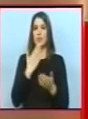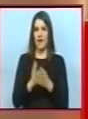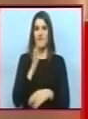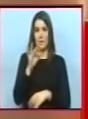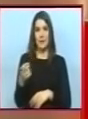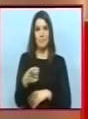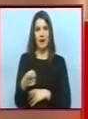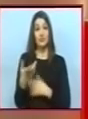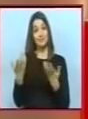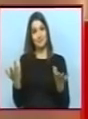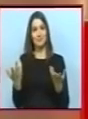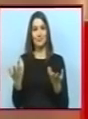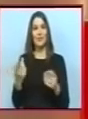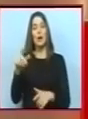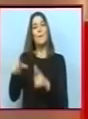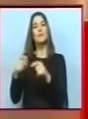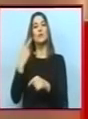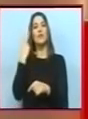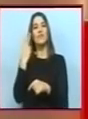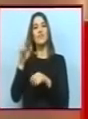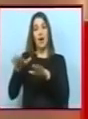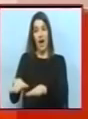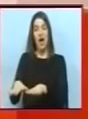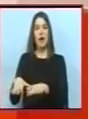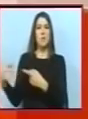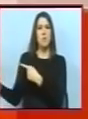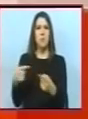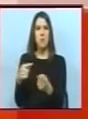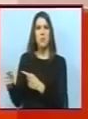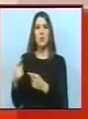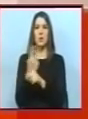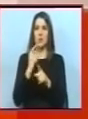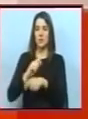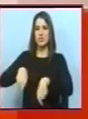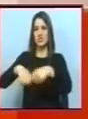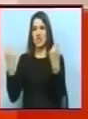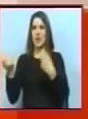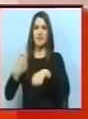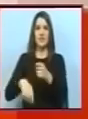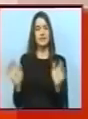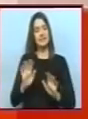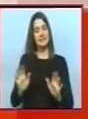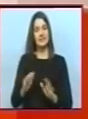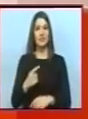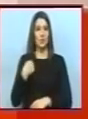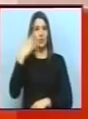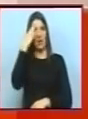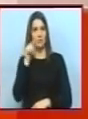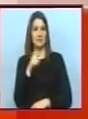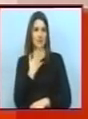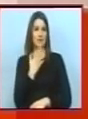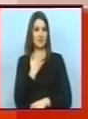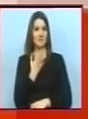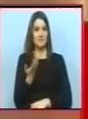quando, que quem quando fica a pessoa cá se não fica a discutir e não fica a destruir o património. Por outro lado, a questão das ajudas